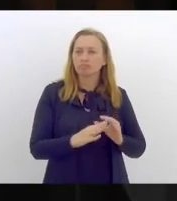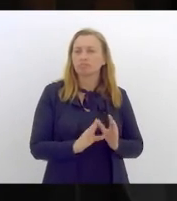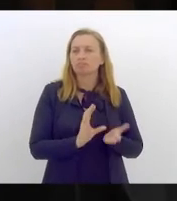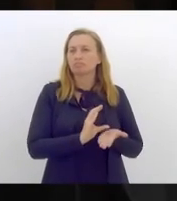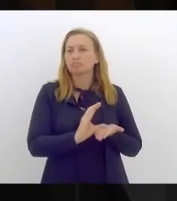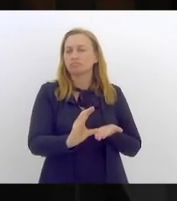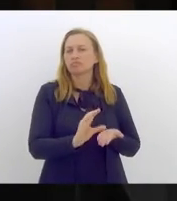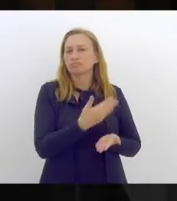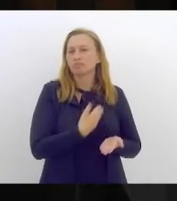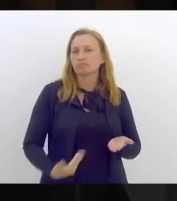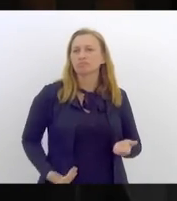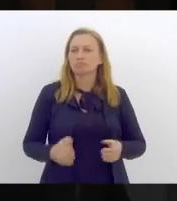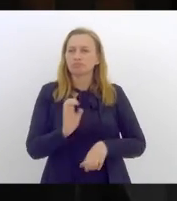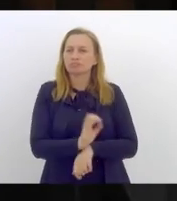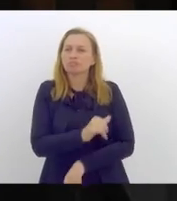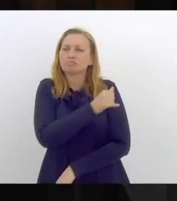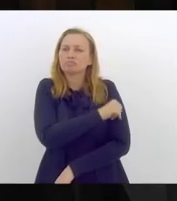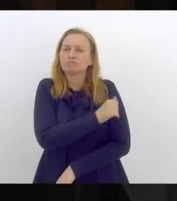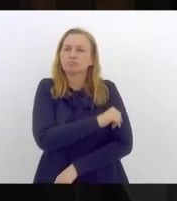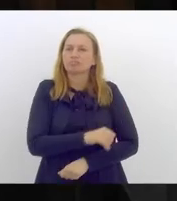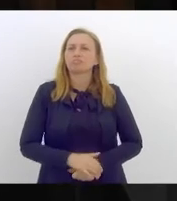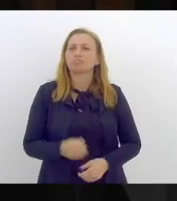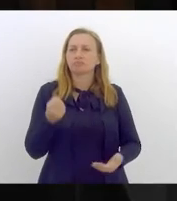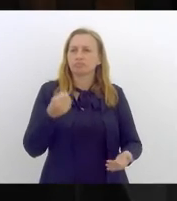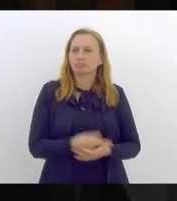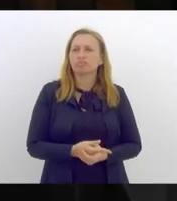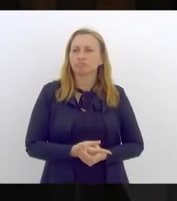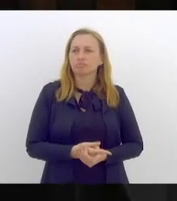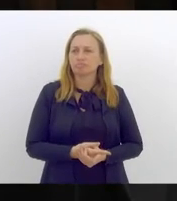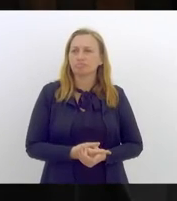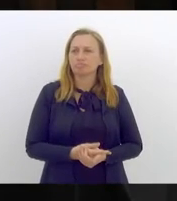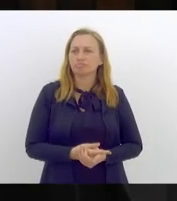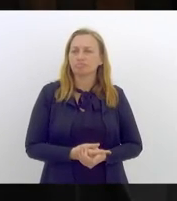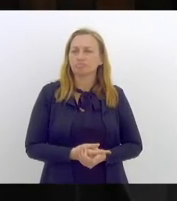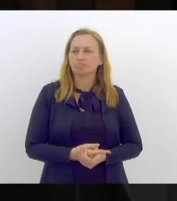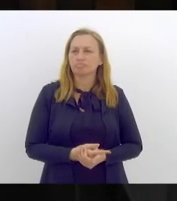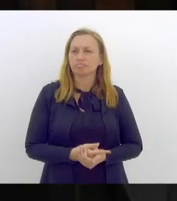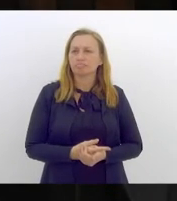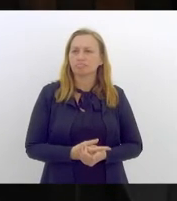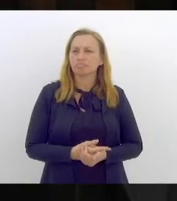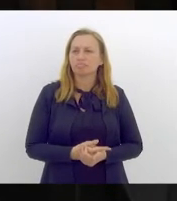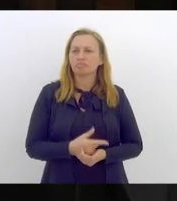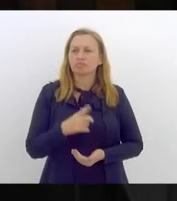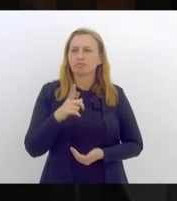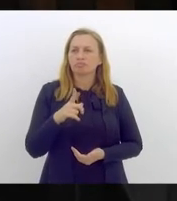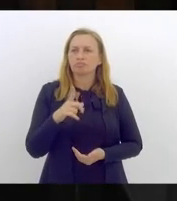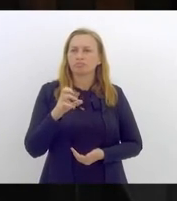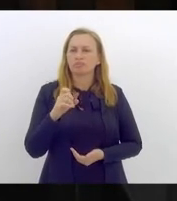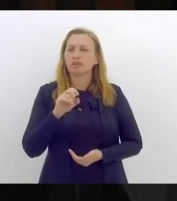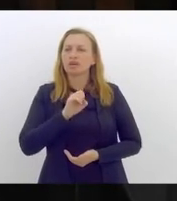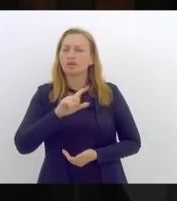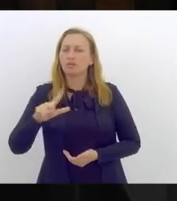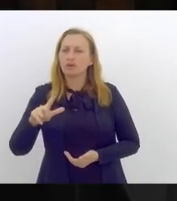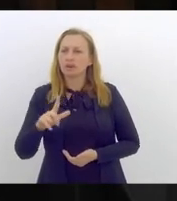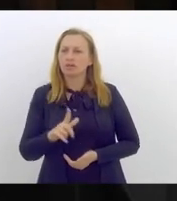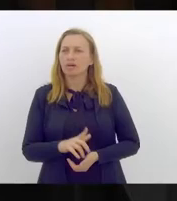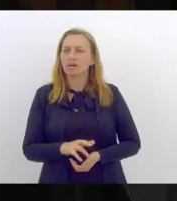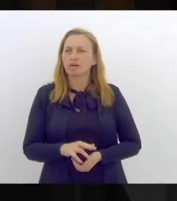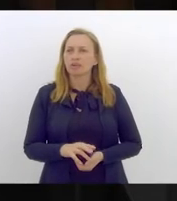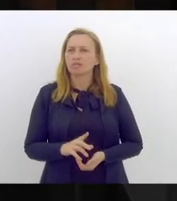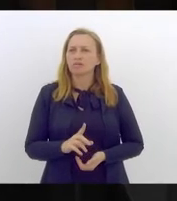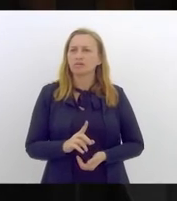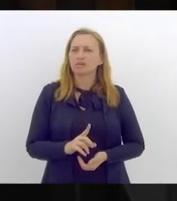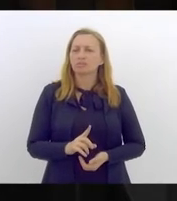orçamento público do estado do Rio de Janeiro para pagar a malfadada Operação Delaware. Operação essa que a gente